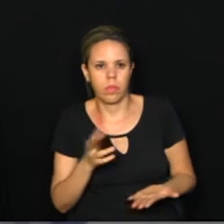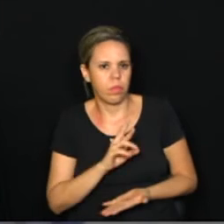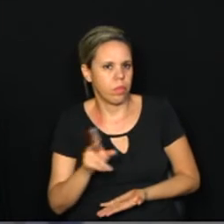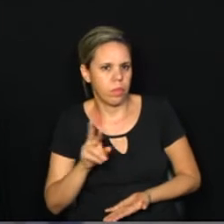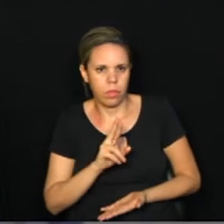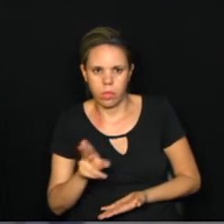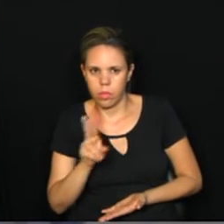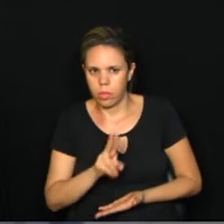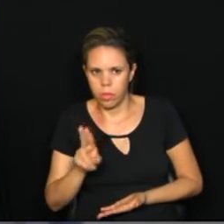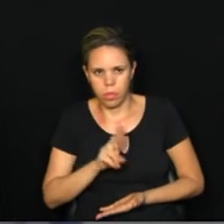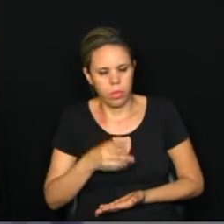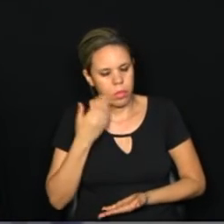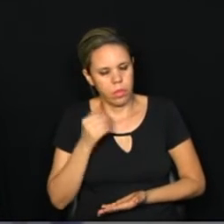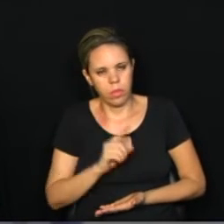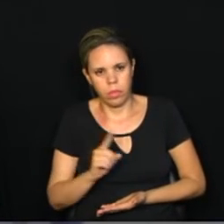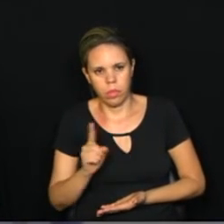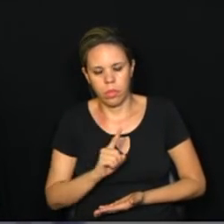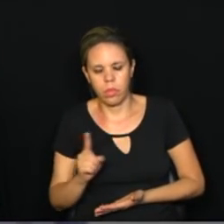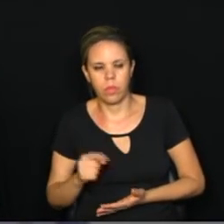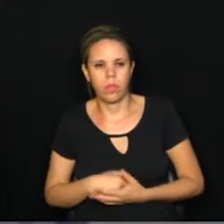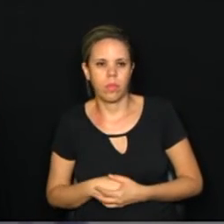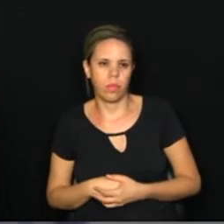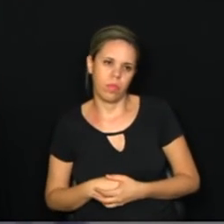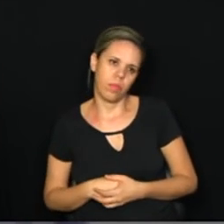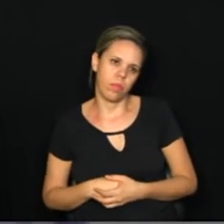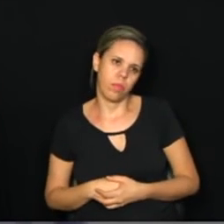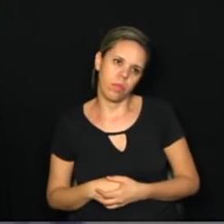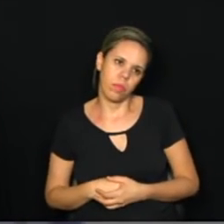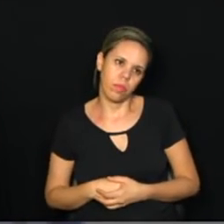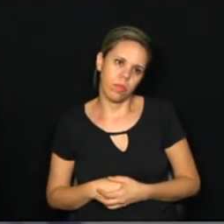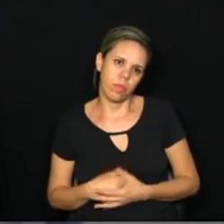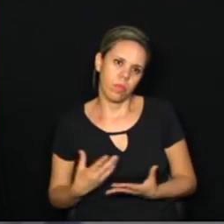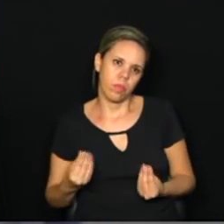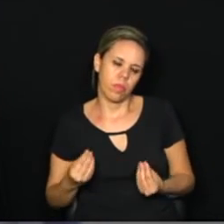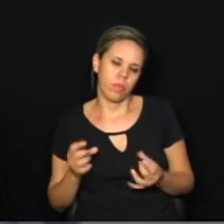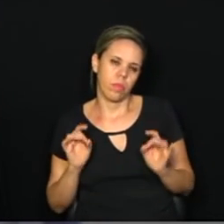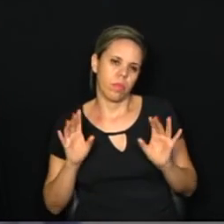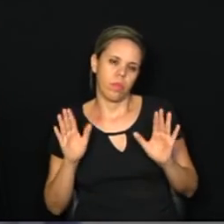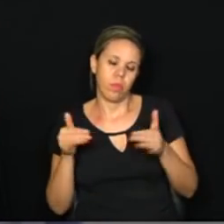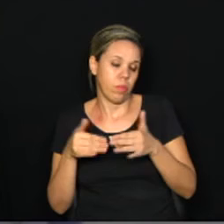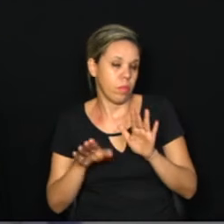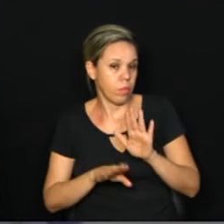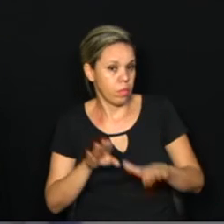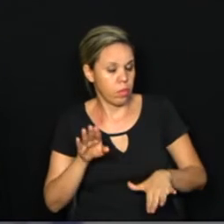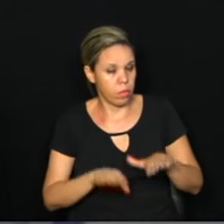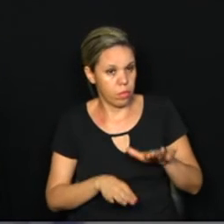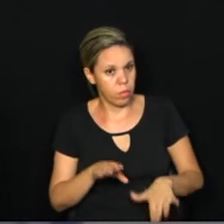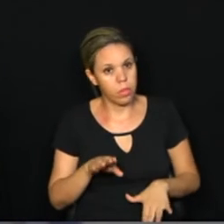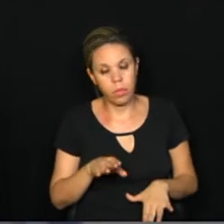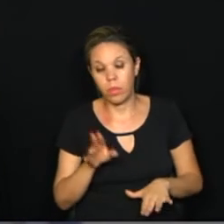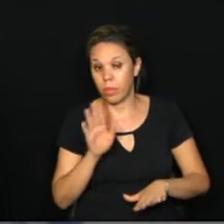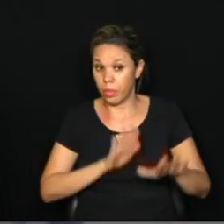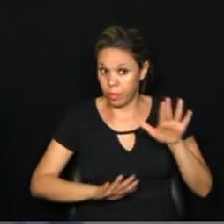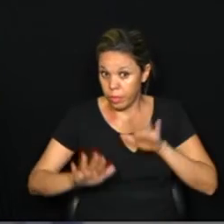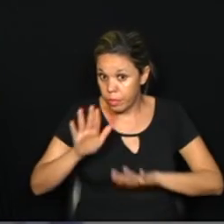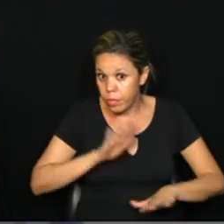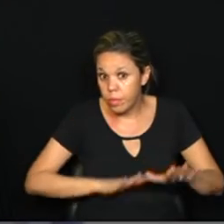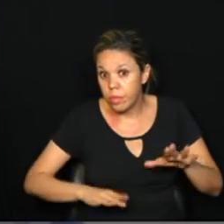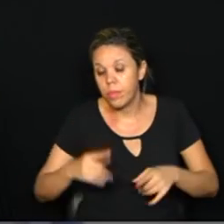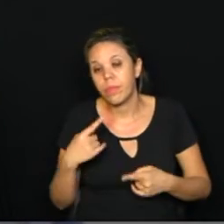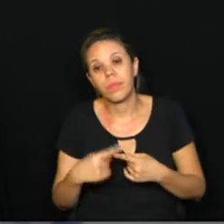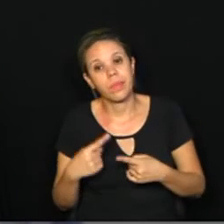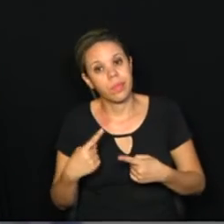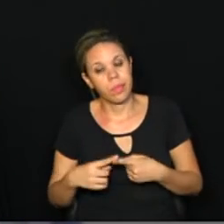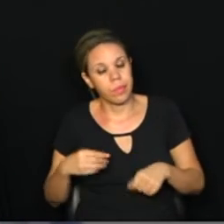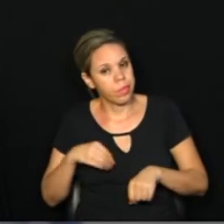para ser utilizado em situações é muito específico, ele requer um cuidado, porque ele te